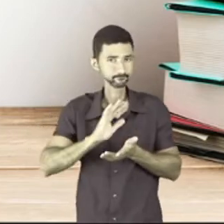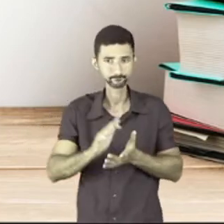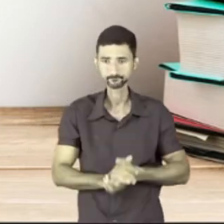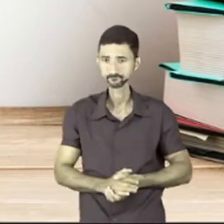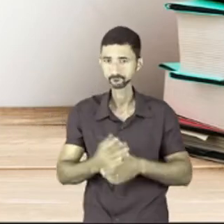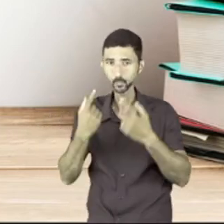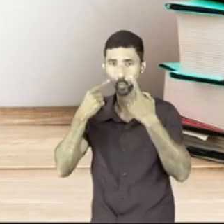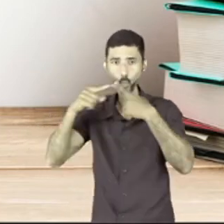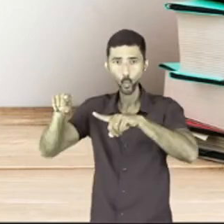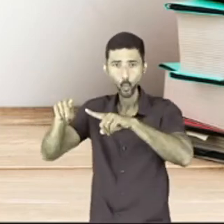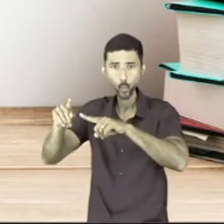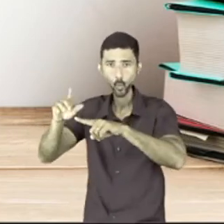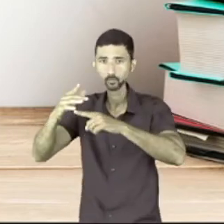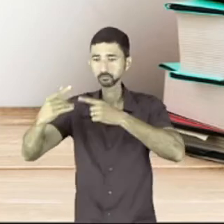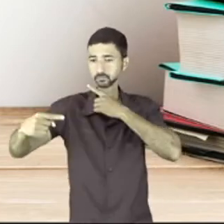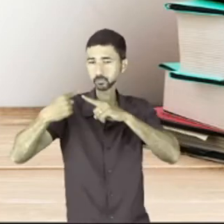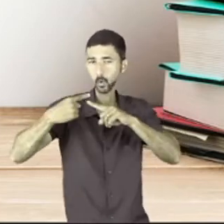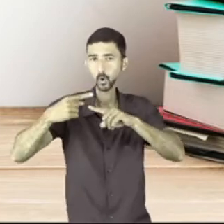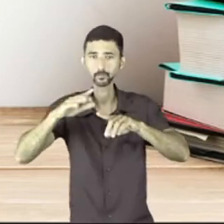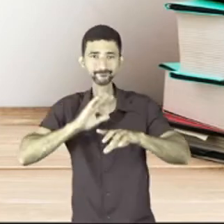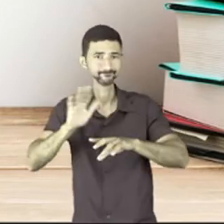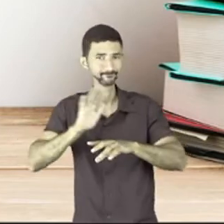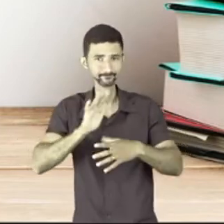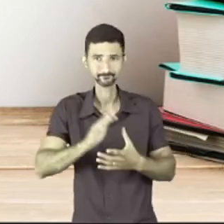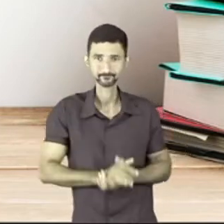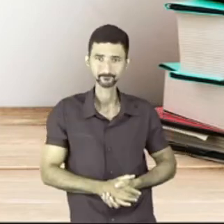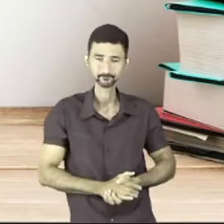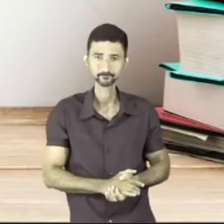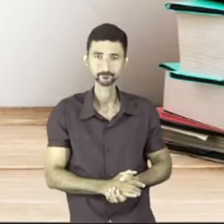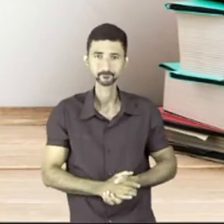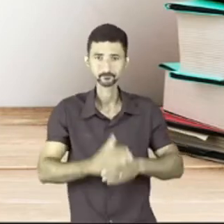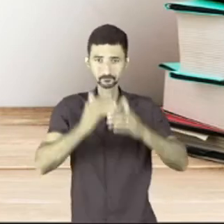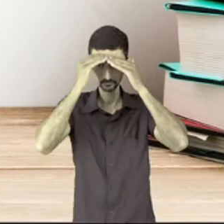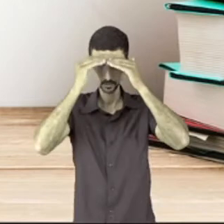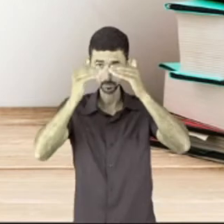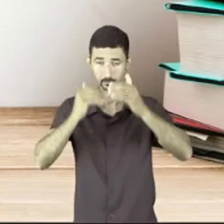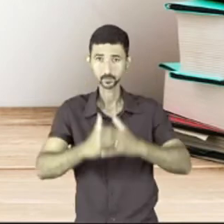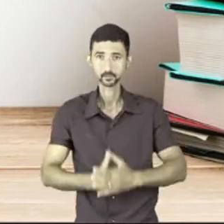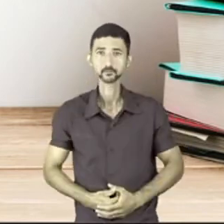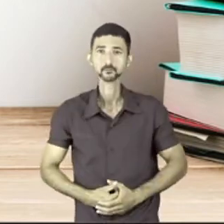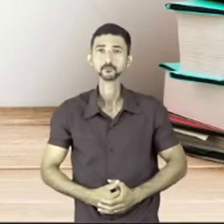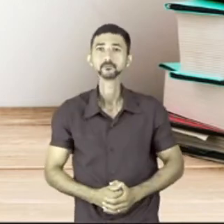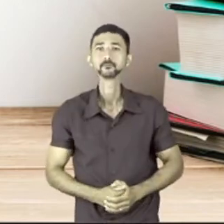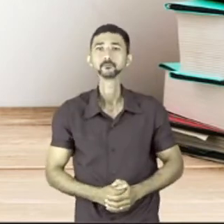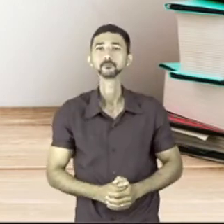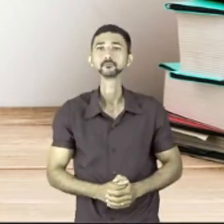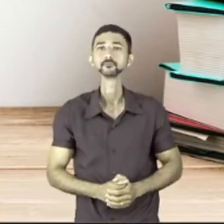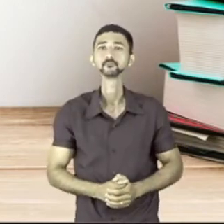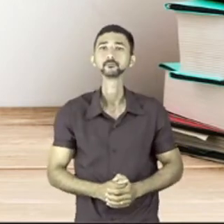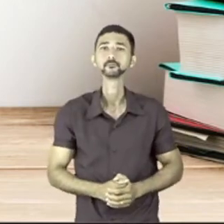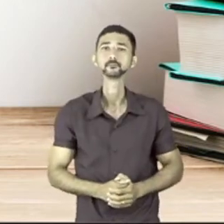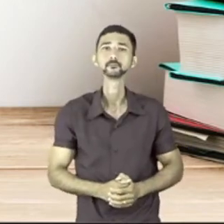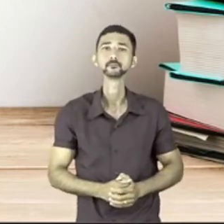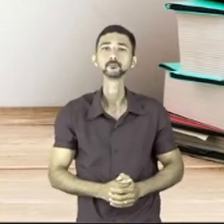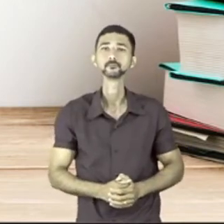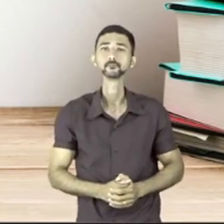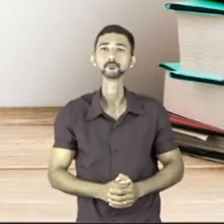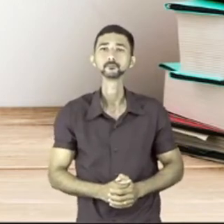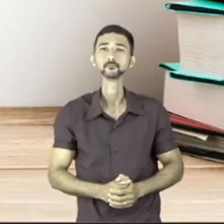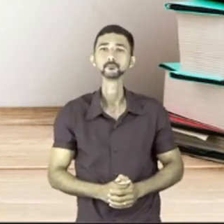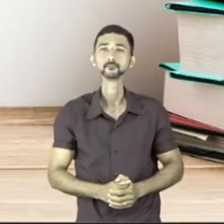são adversários fora da pista de luta. Então reparem aí os movimentos.